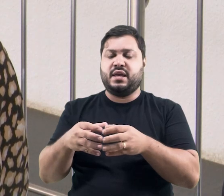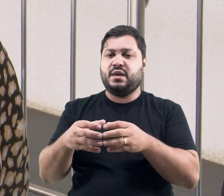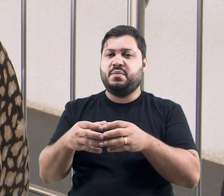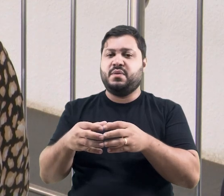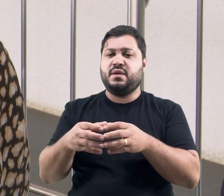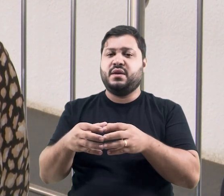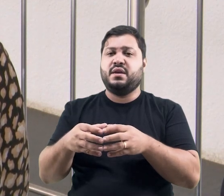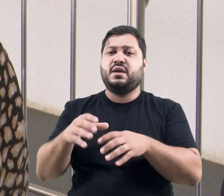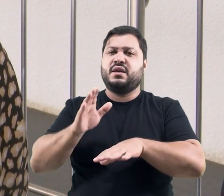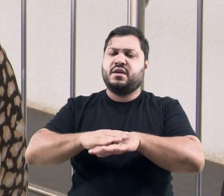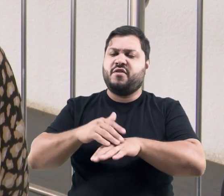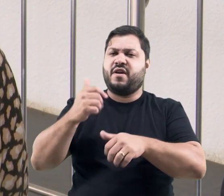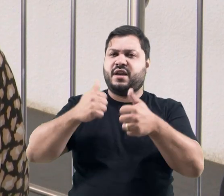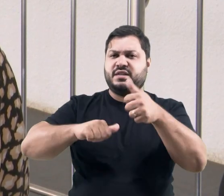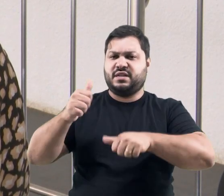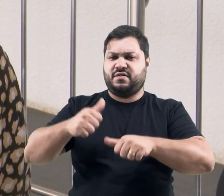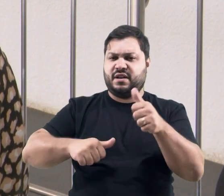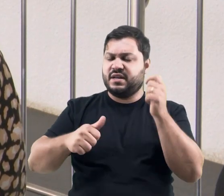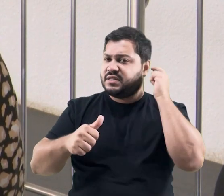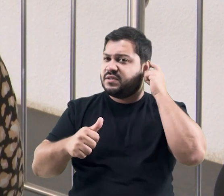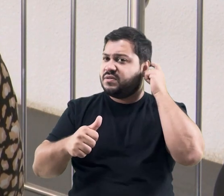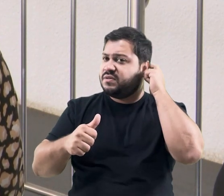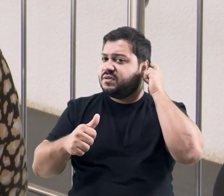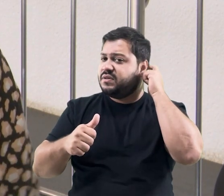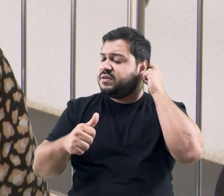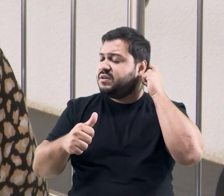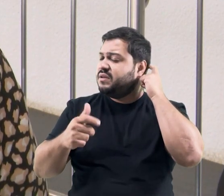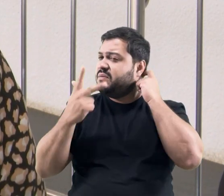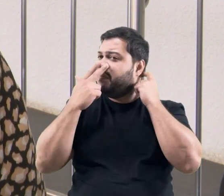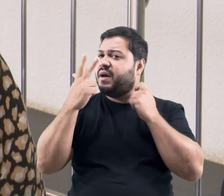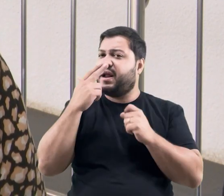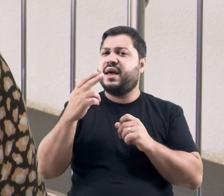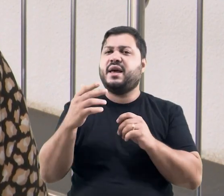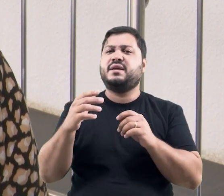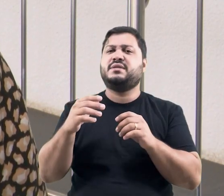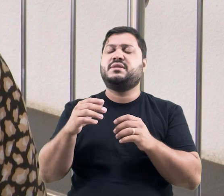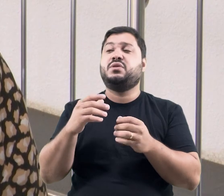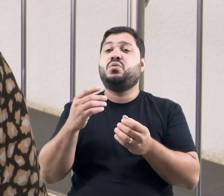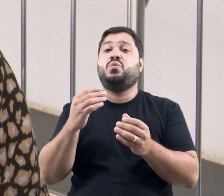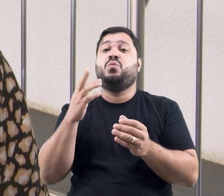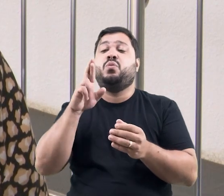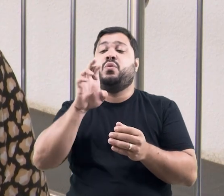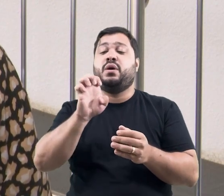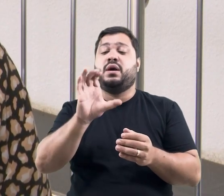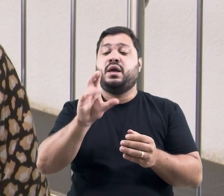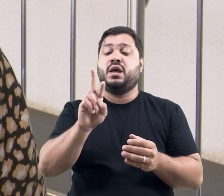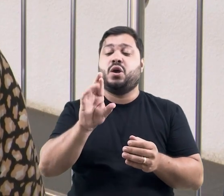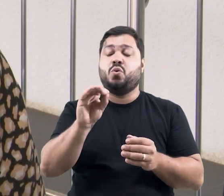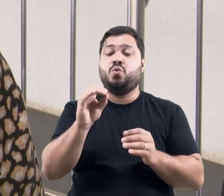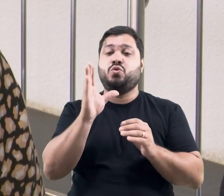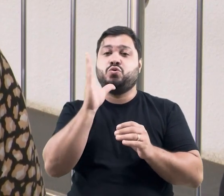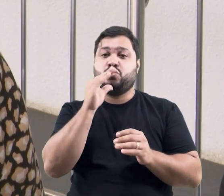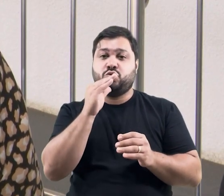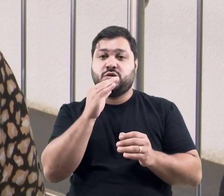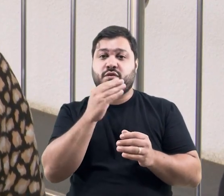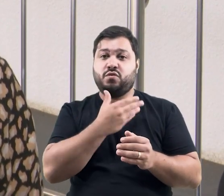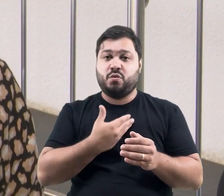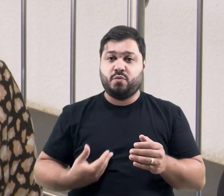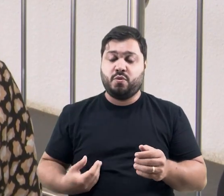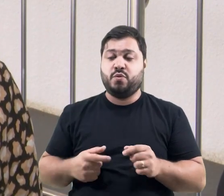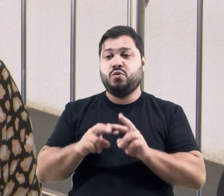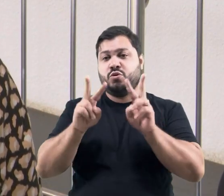de equipe que ela faz essa avaliação. Ou seja, ela funciona como se fosse um grau de recurso né,